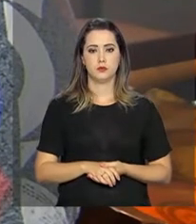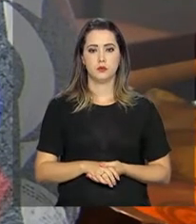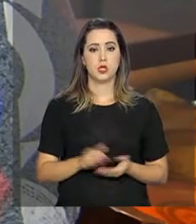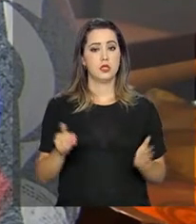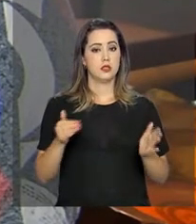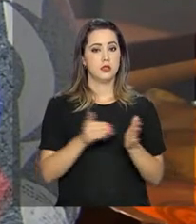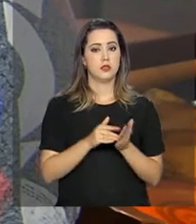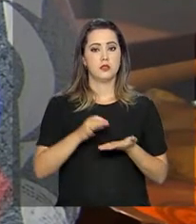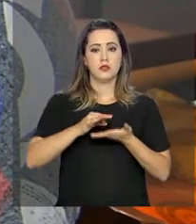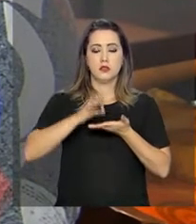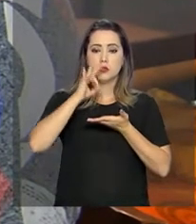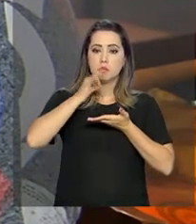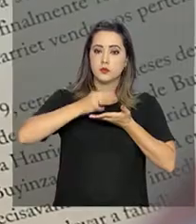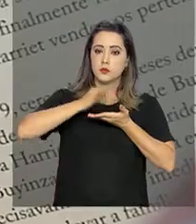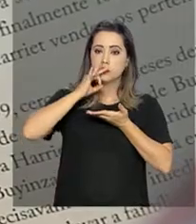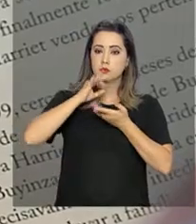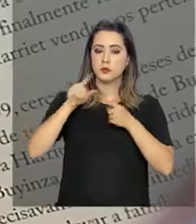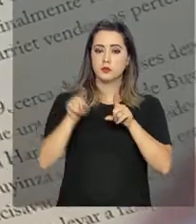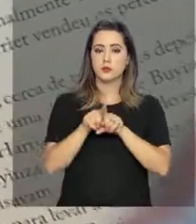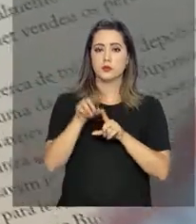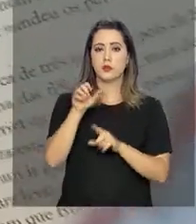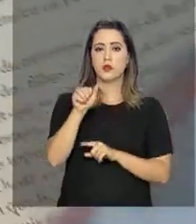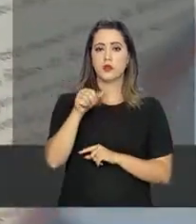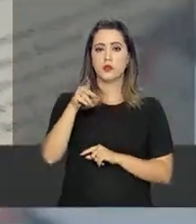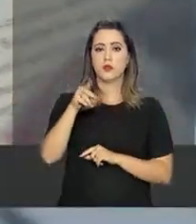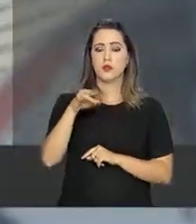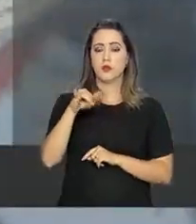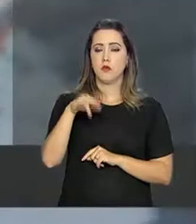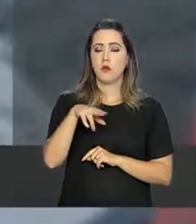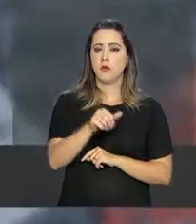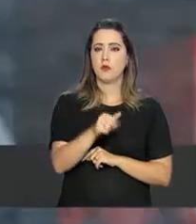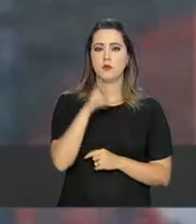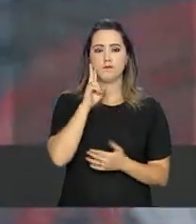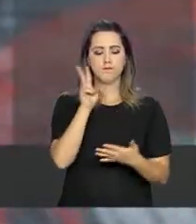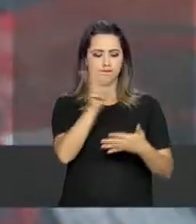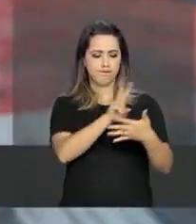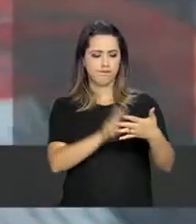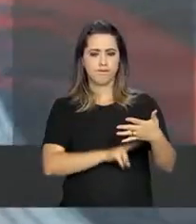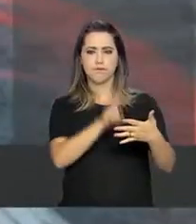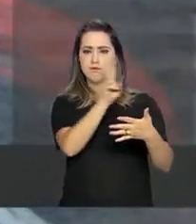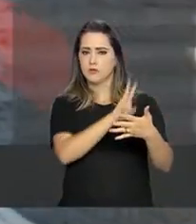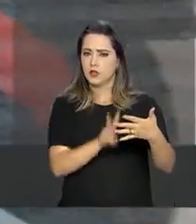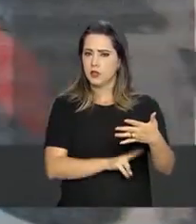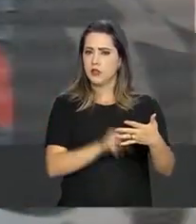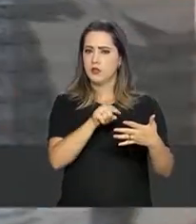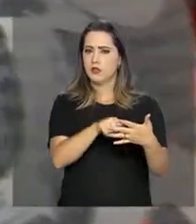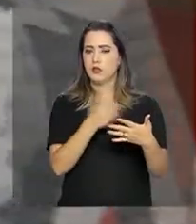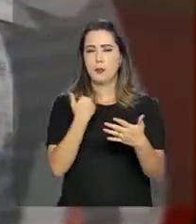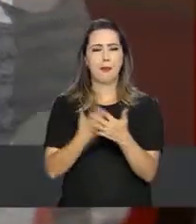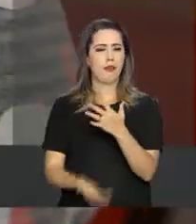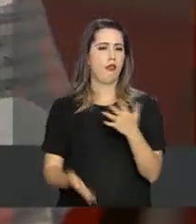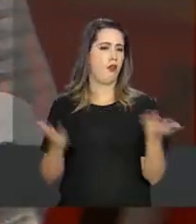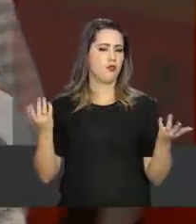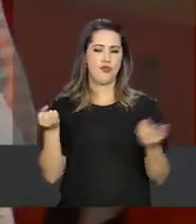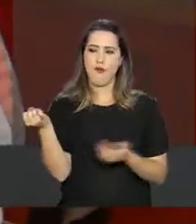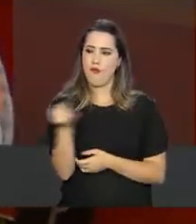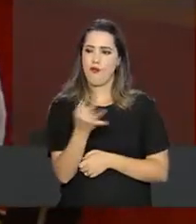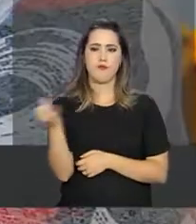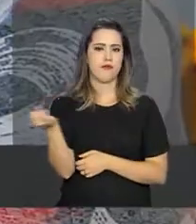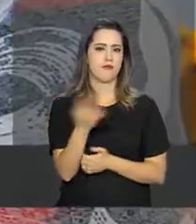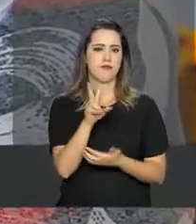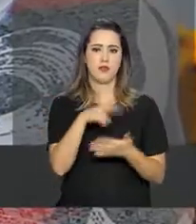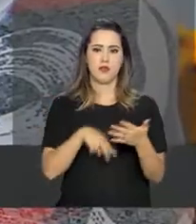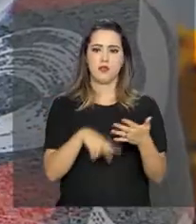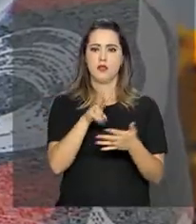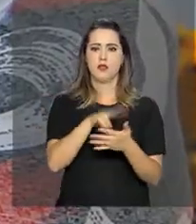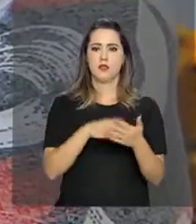na hora do cafezinho na lanchonete, a Adriana aproveita para devorar os livros. Ela perdeu as contas de quantos já leu.